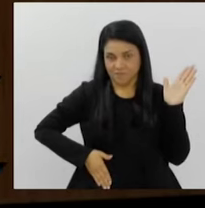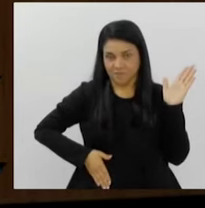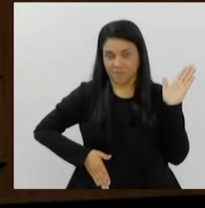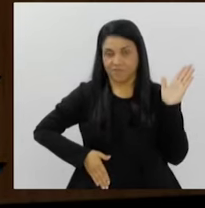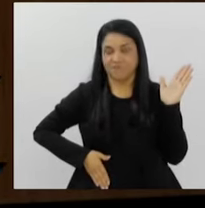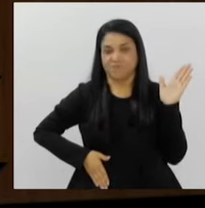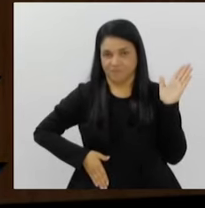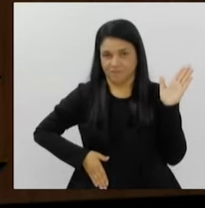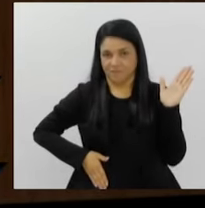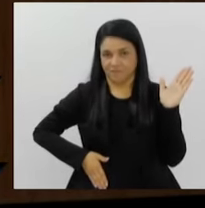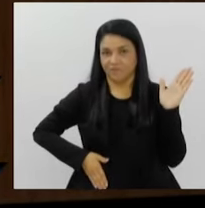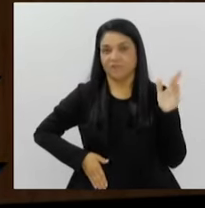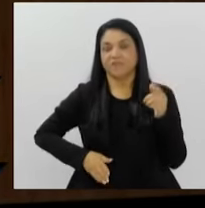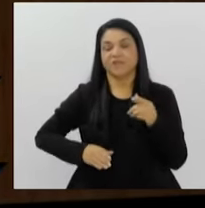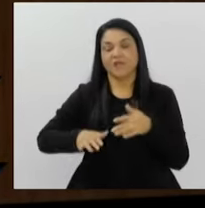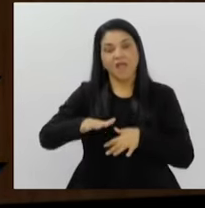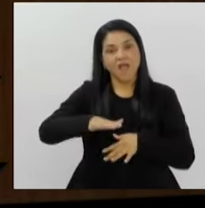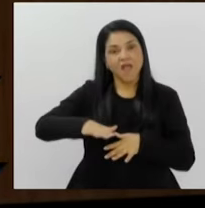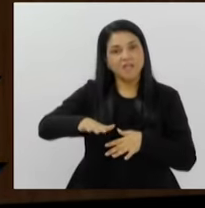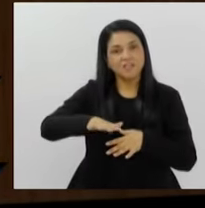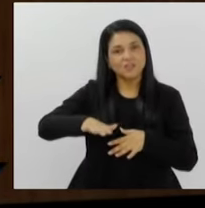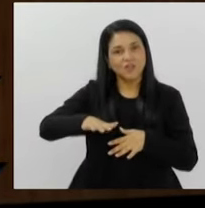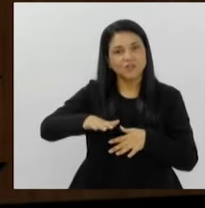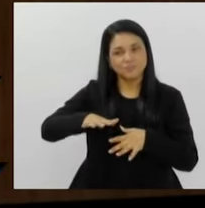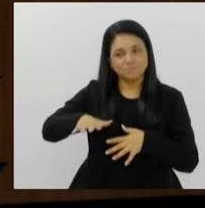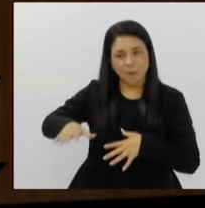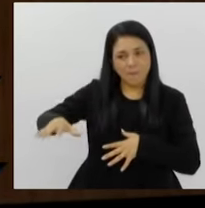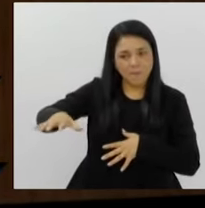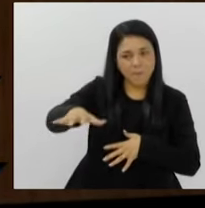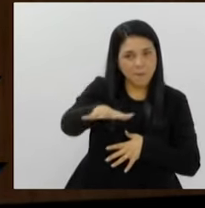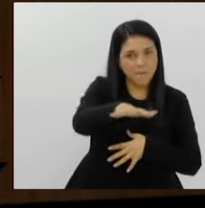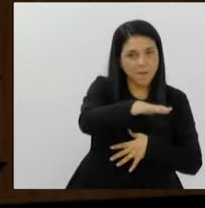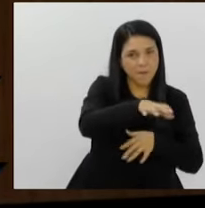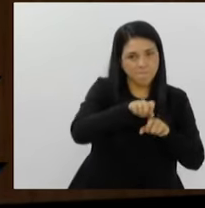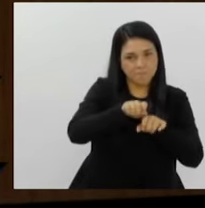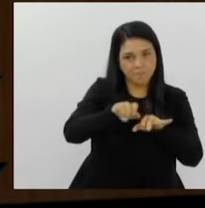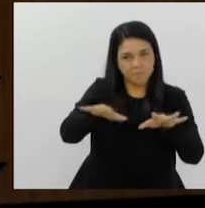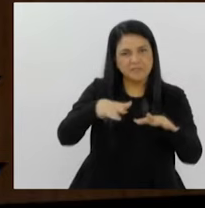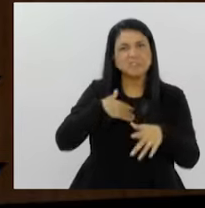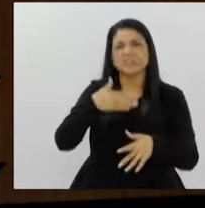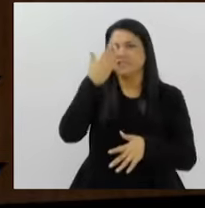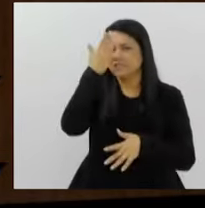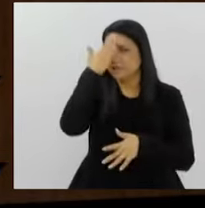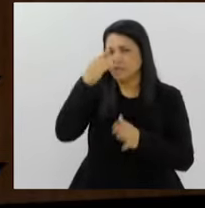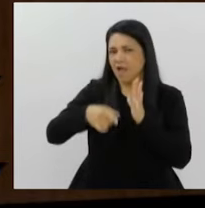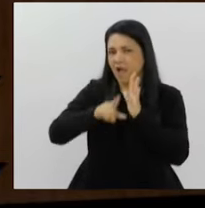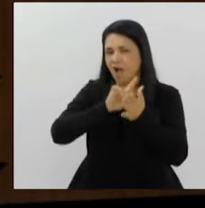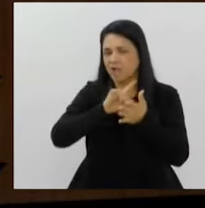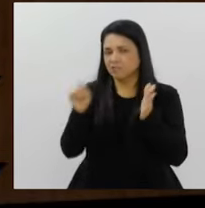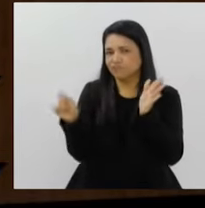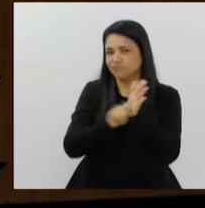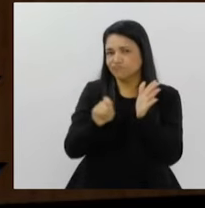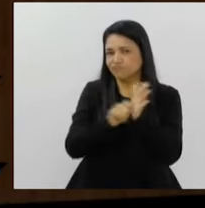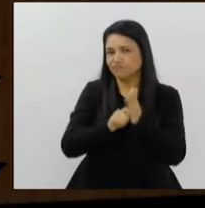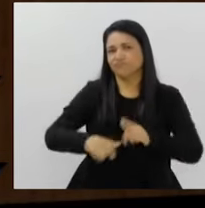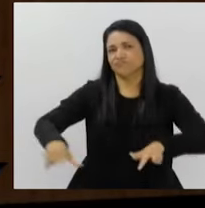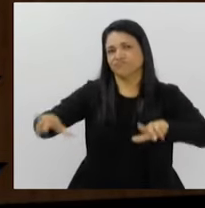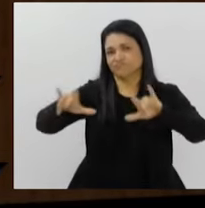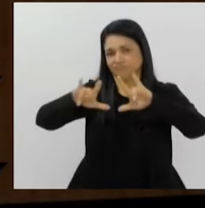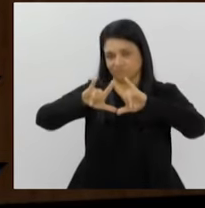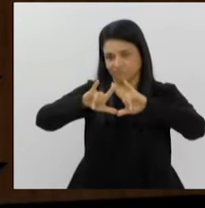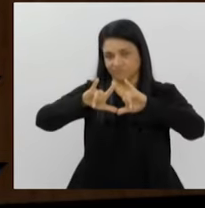para muito além daquelas regiões que nós já sabíamos que eram dominadas por traficantes e milicianos.